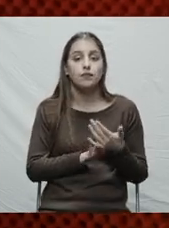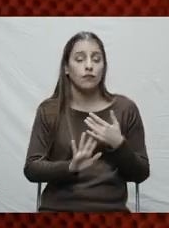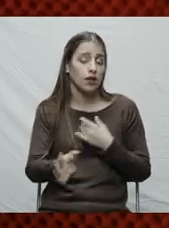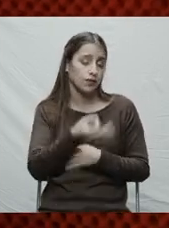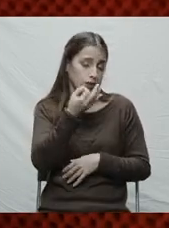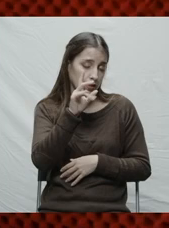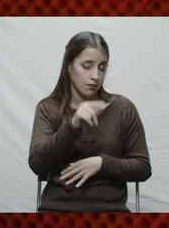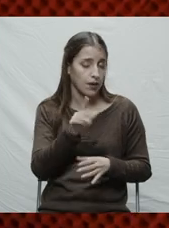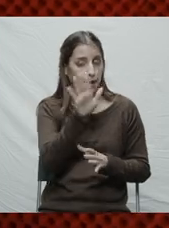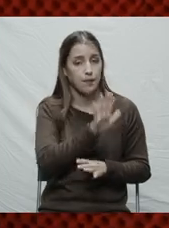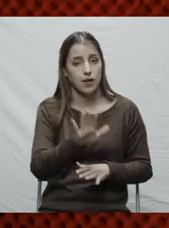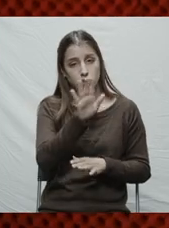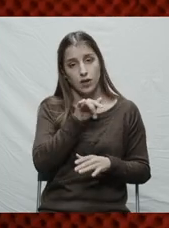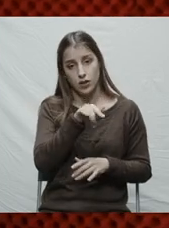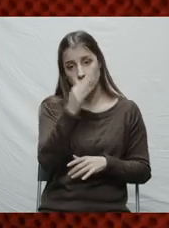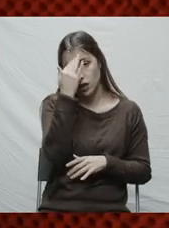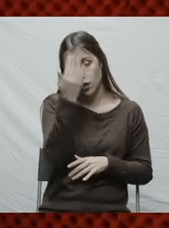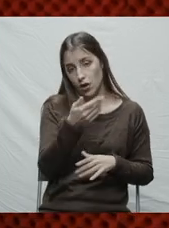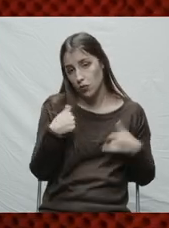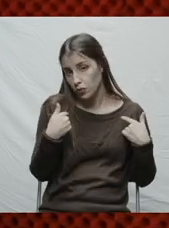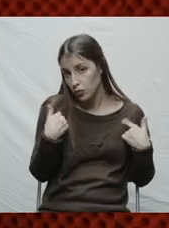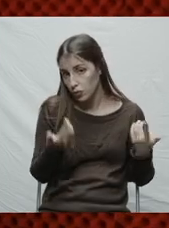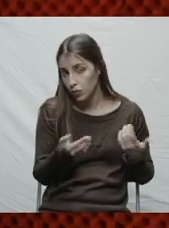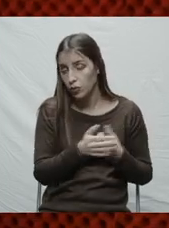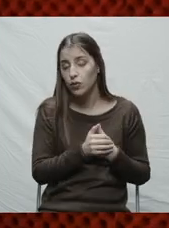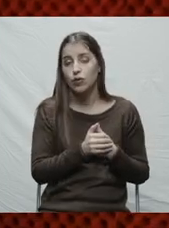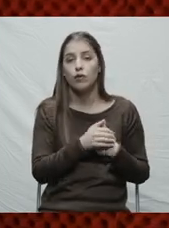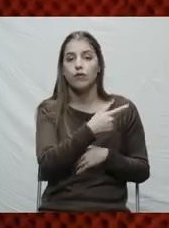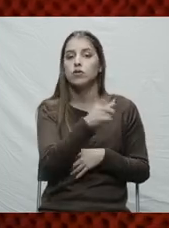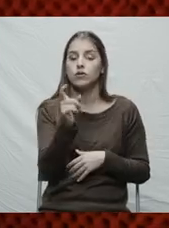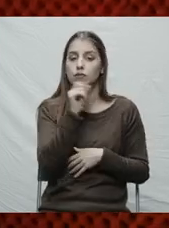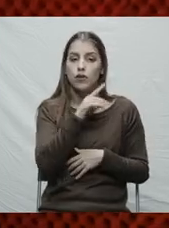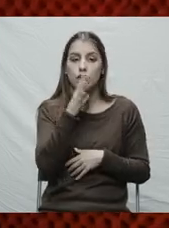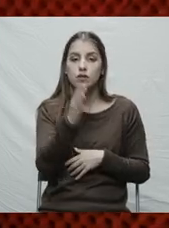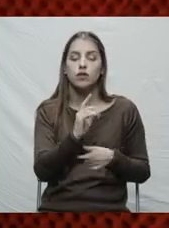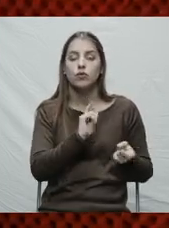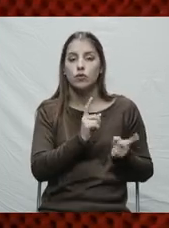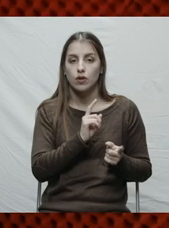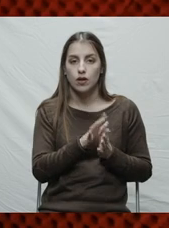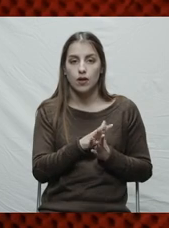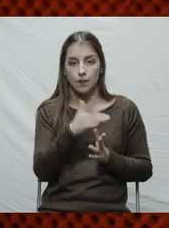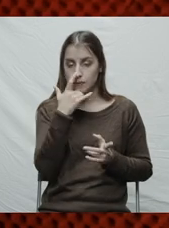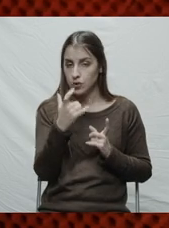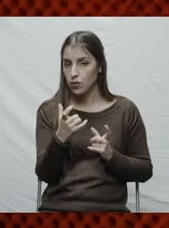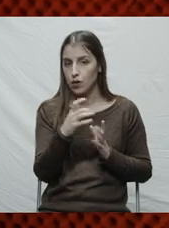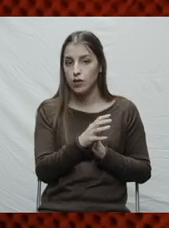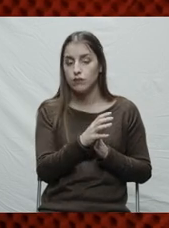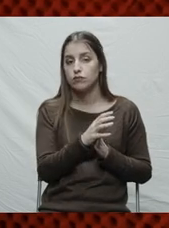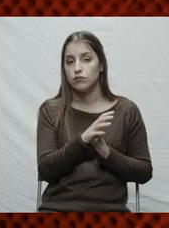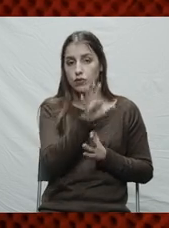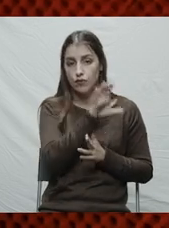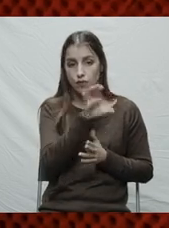imagem que é exigida, uma imagem muito trabalhada já, a priori, não é? O que é que podem dizer ou que poderiam dizer de forma quase